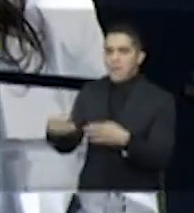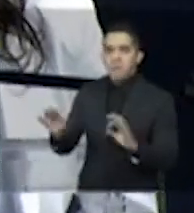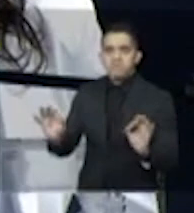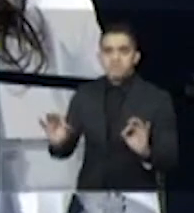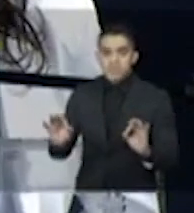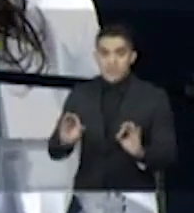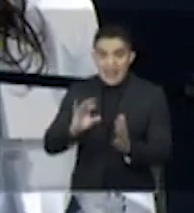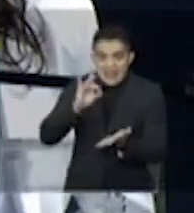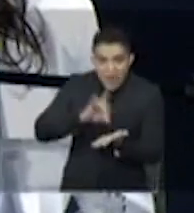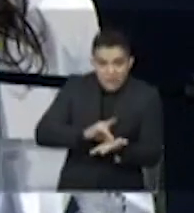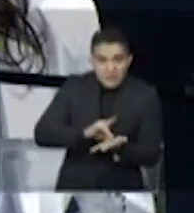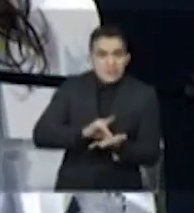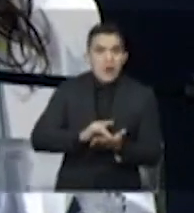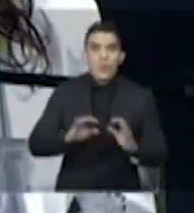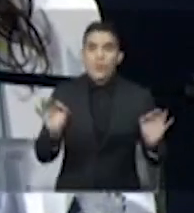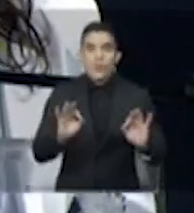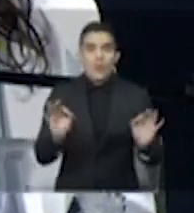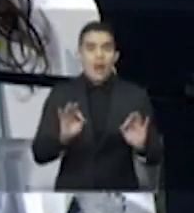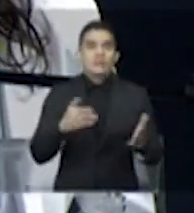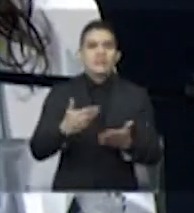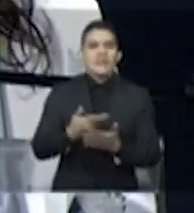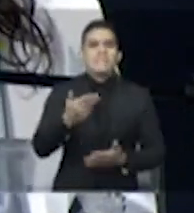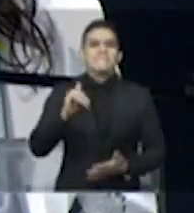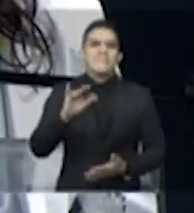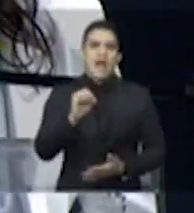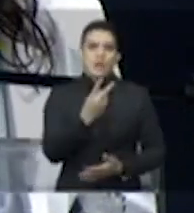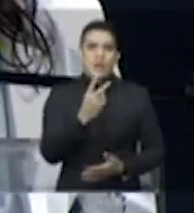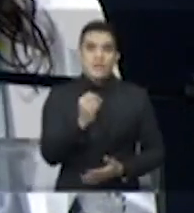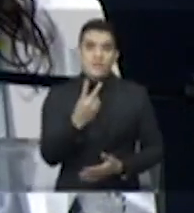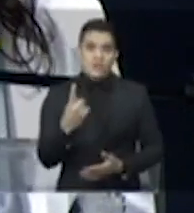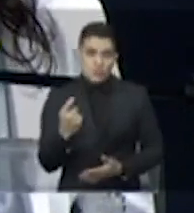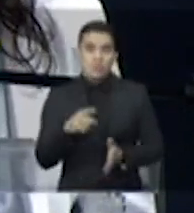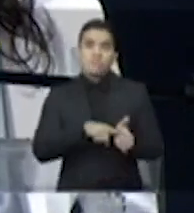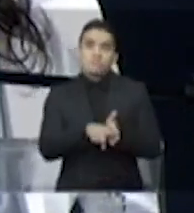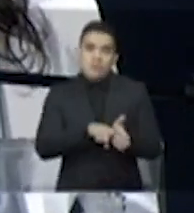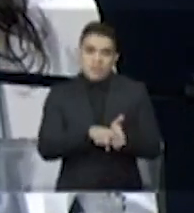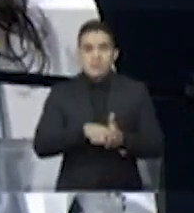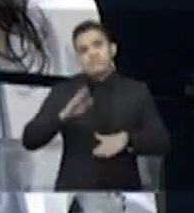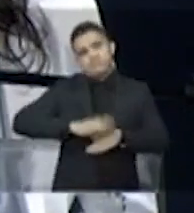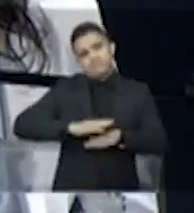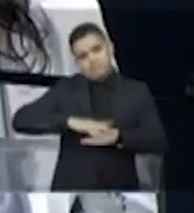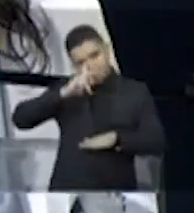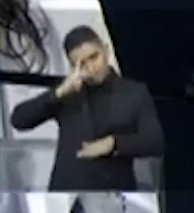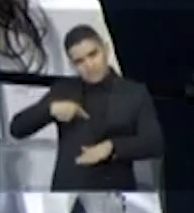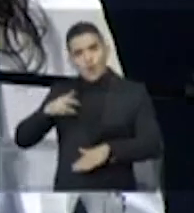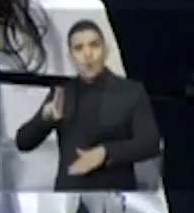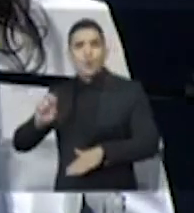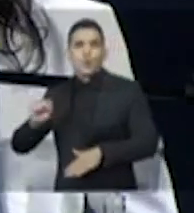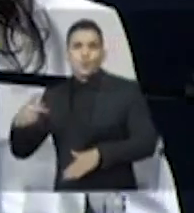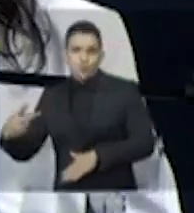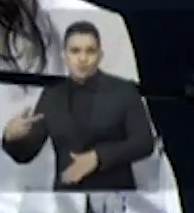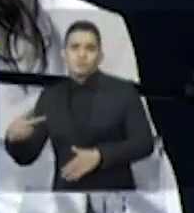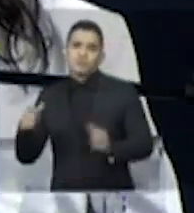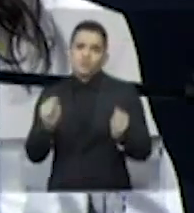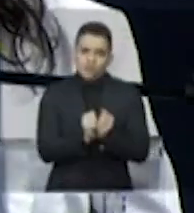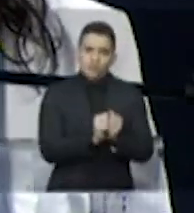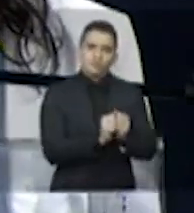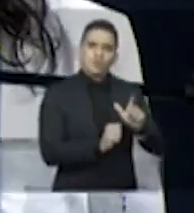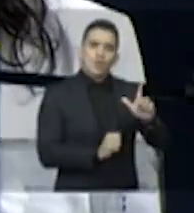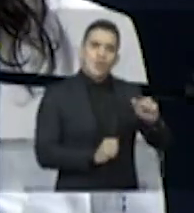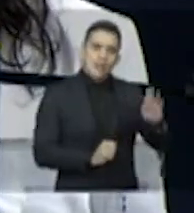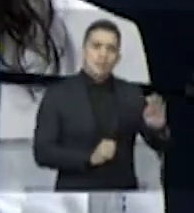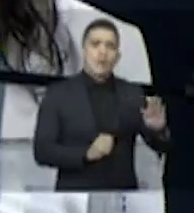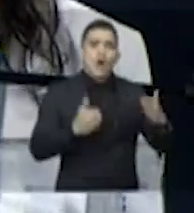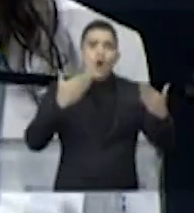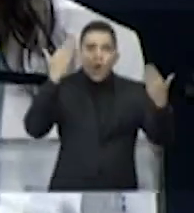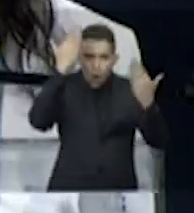não indicavam mais de 38 óbitos até maio de 2021, uma pesquisa independente da Clínica Luiz Gama, em parceria com o Lab Cidade da FAUSP,